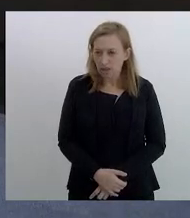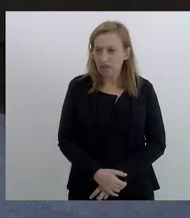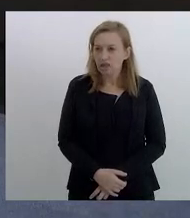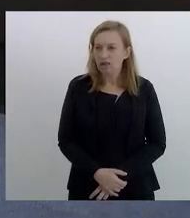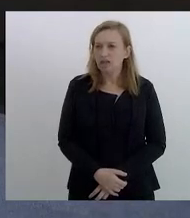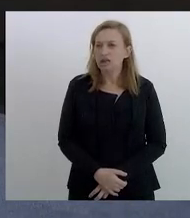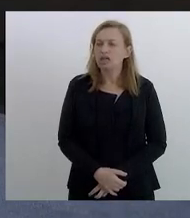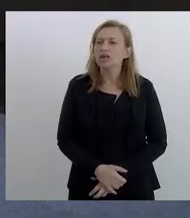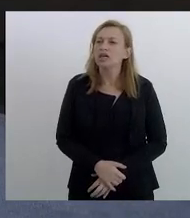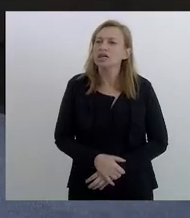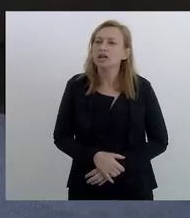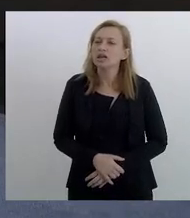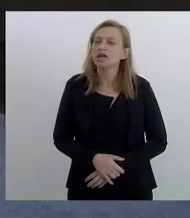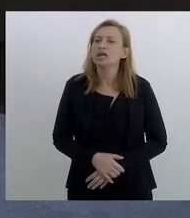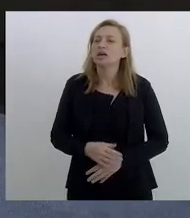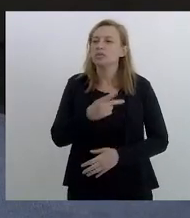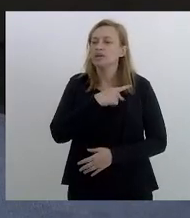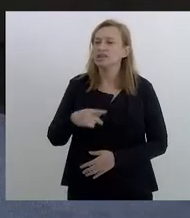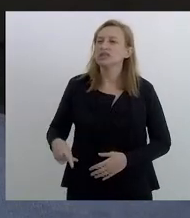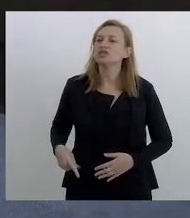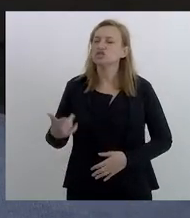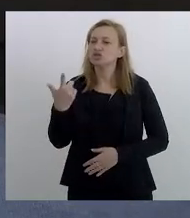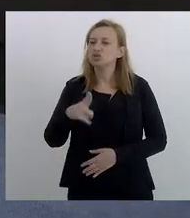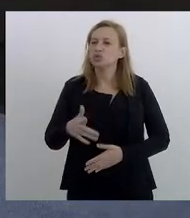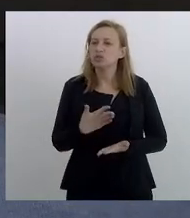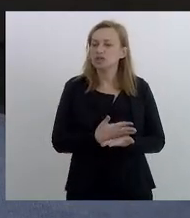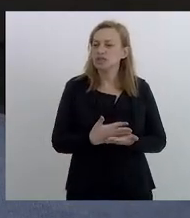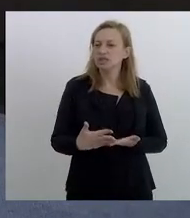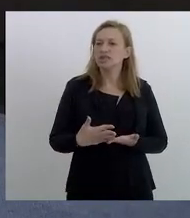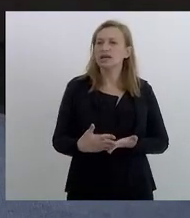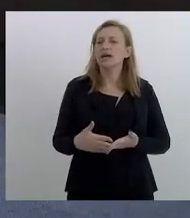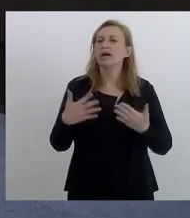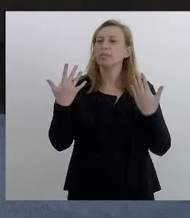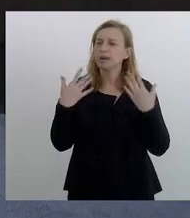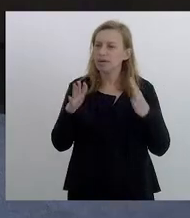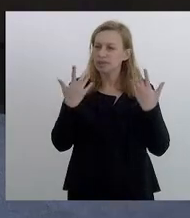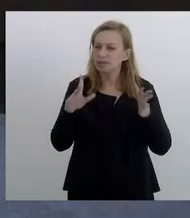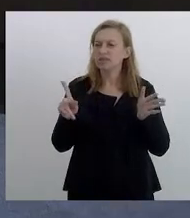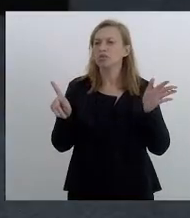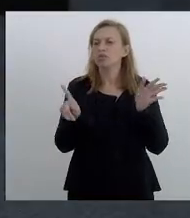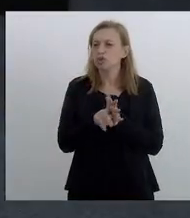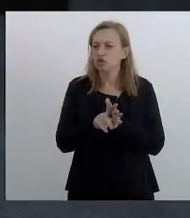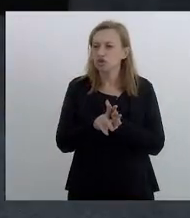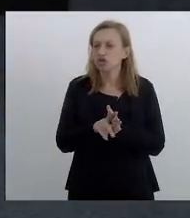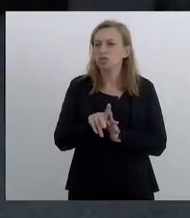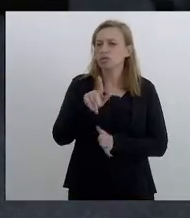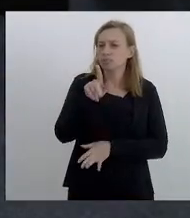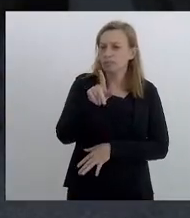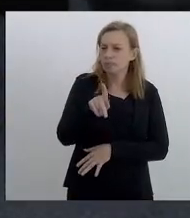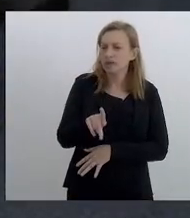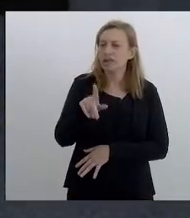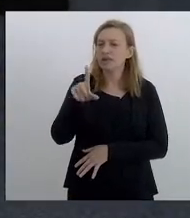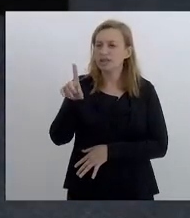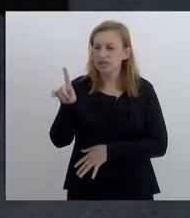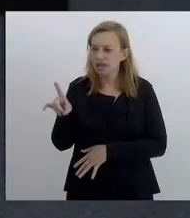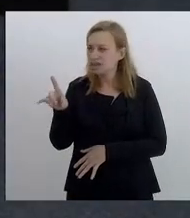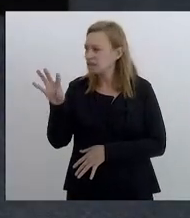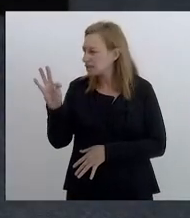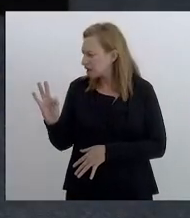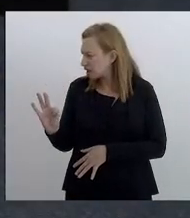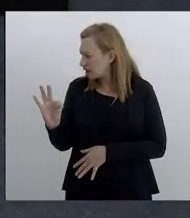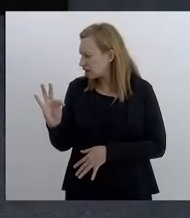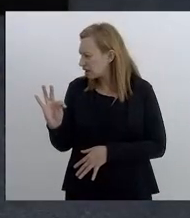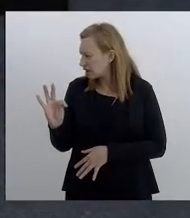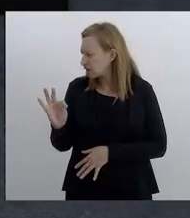Presidente, mais uma vez iniciar a elogiar a iniciativa do projeto. O PDT faz o acordo